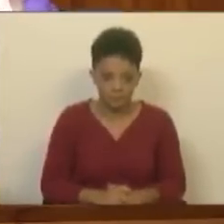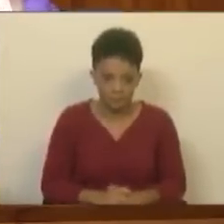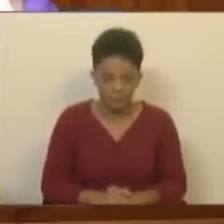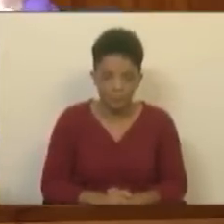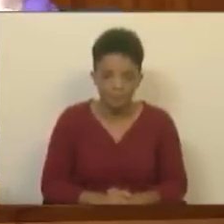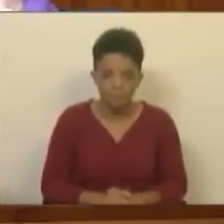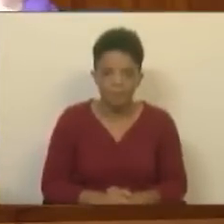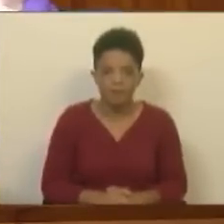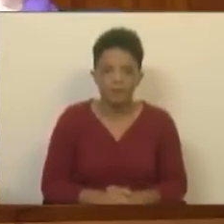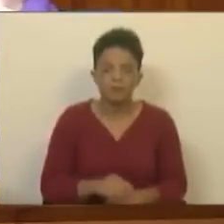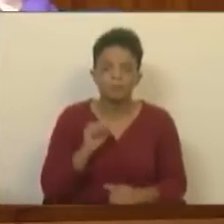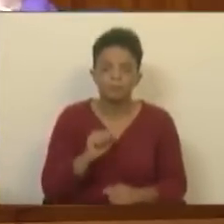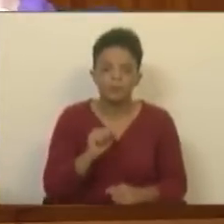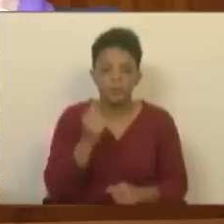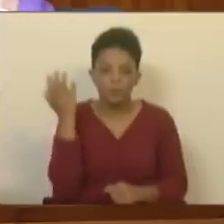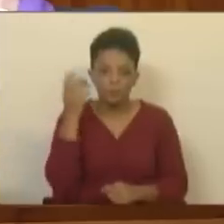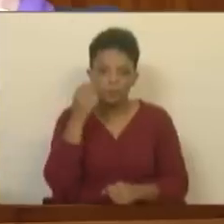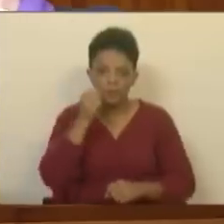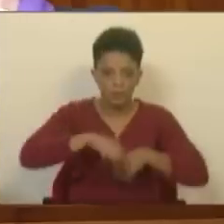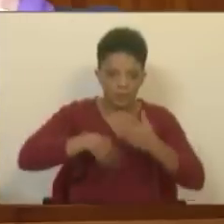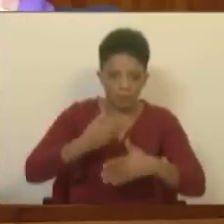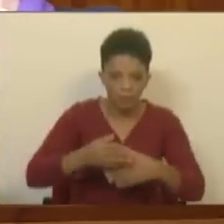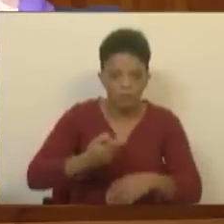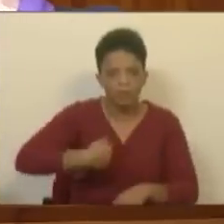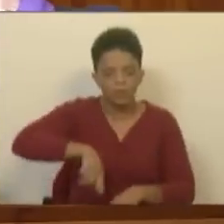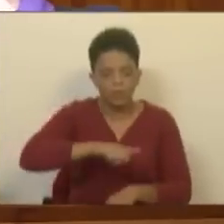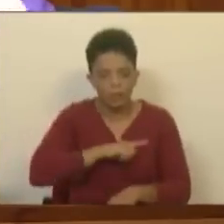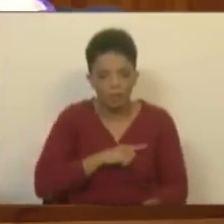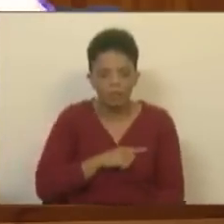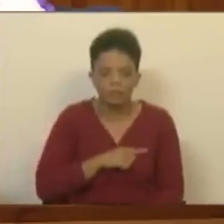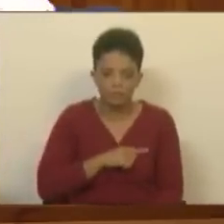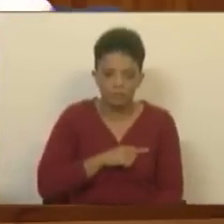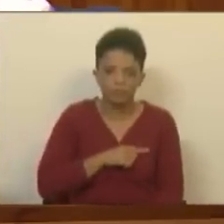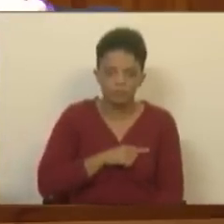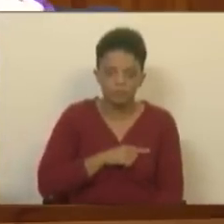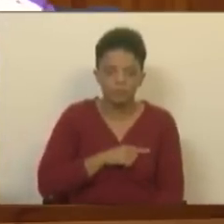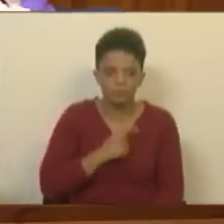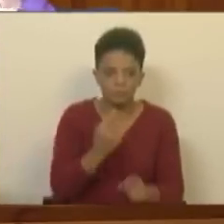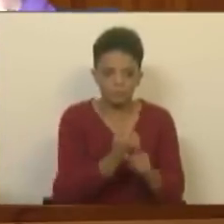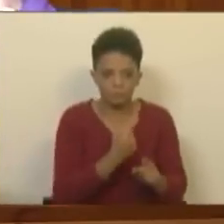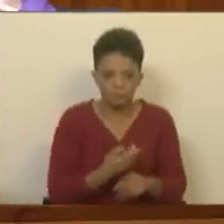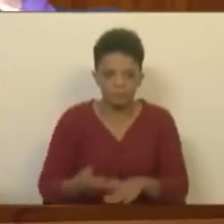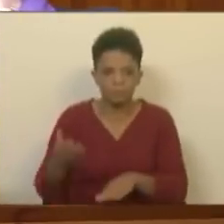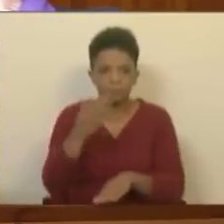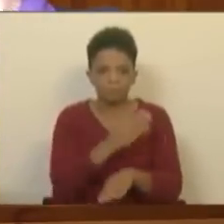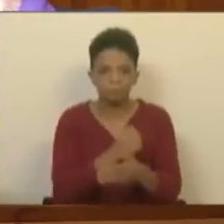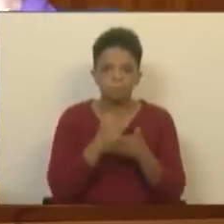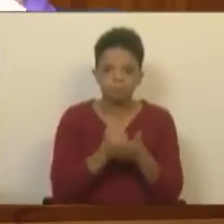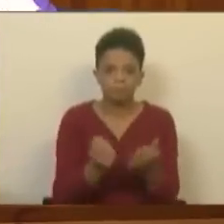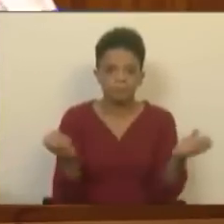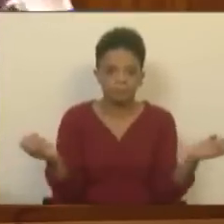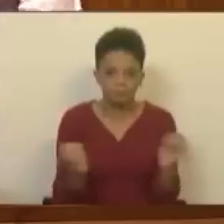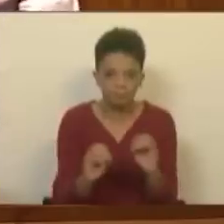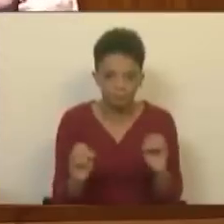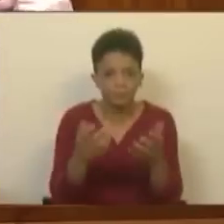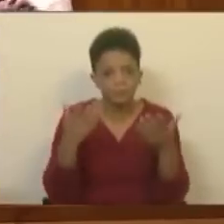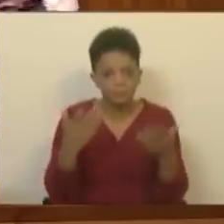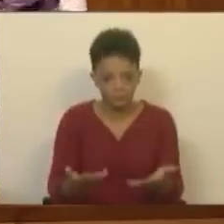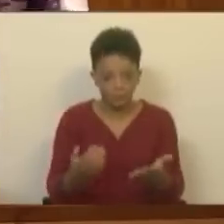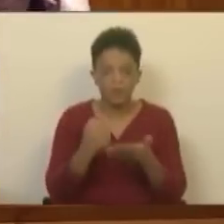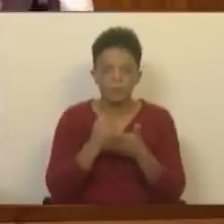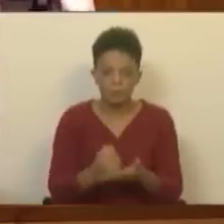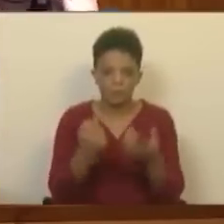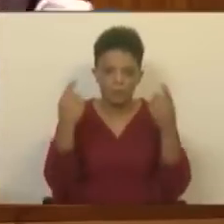a nossa cultural é dinâmico e temos muitas temos várias entidades que anteriormente na Euro apoiadas e que agora